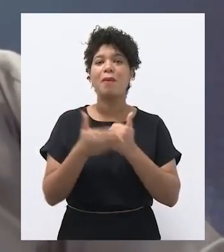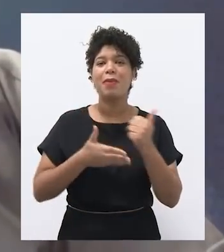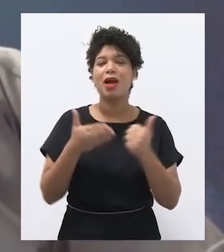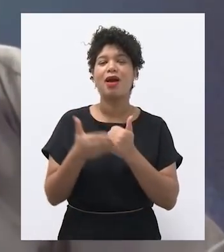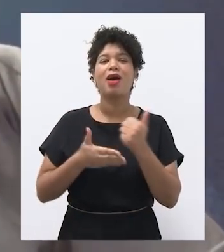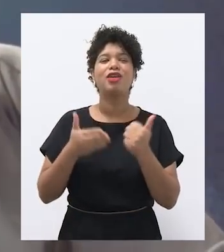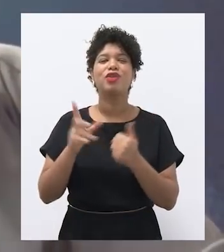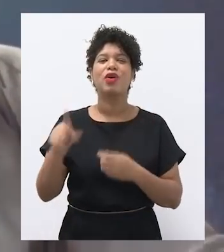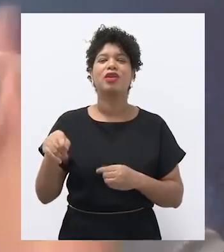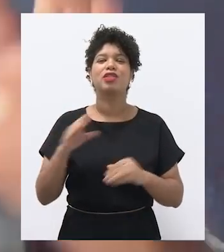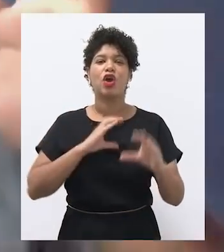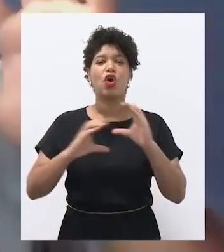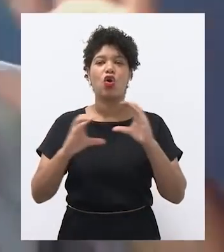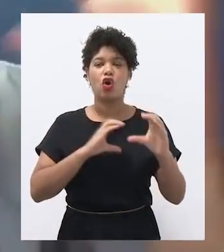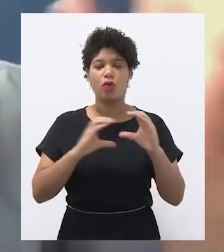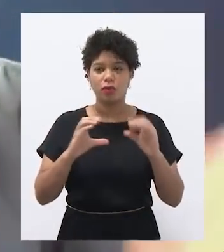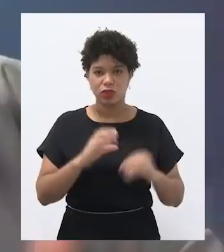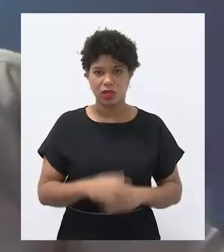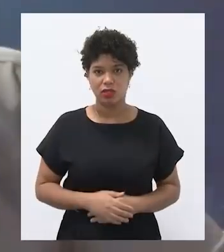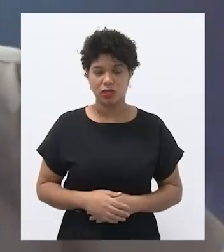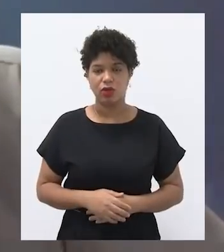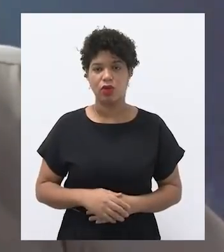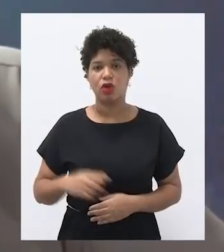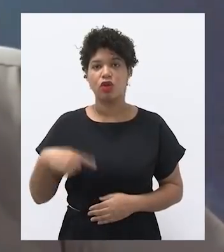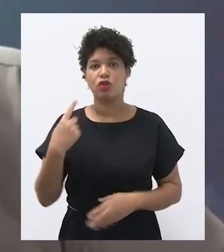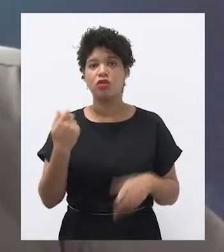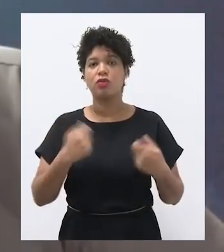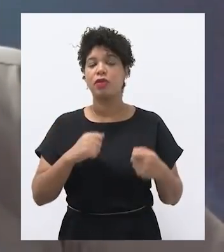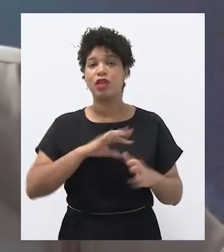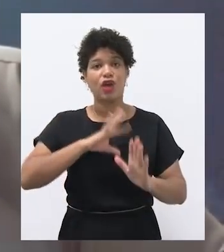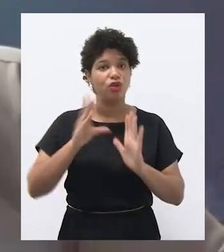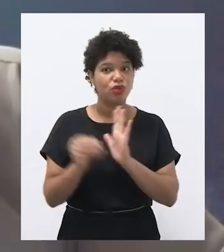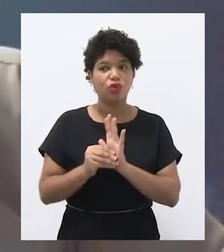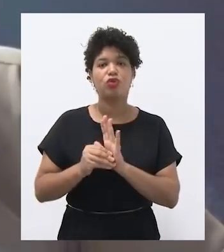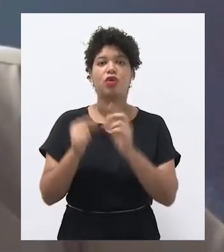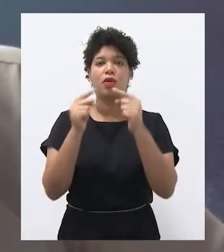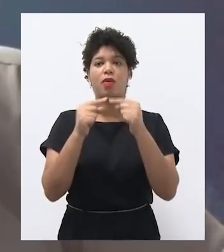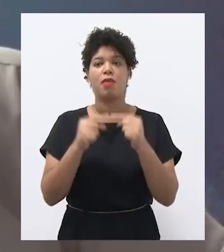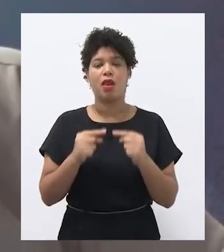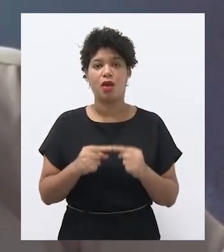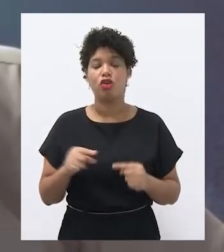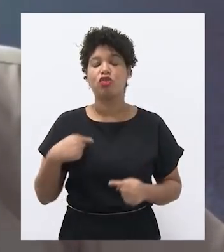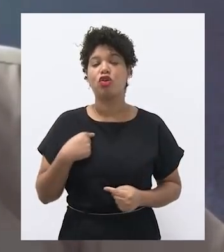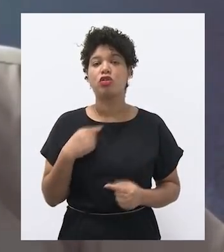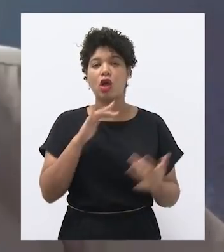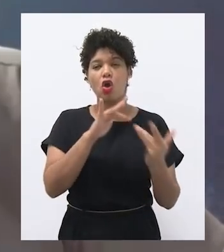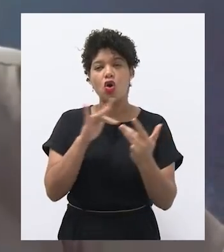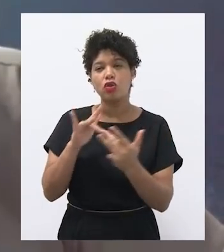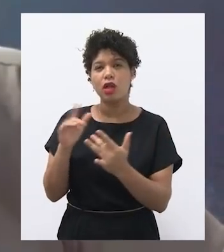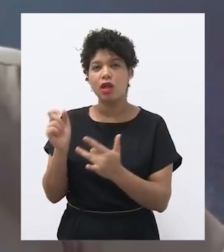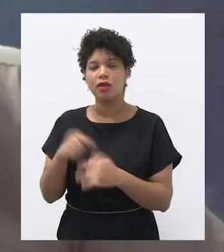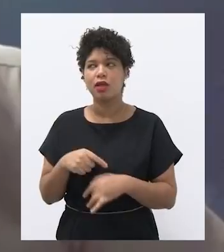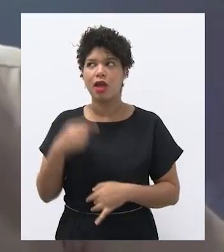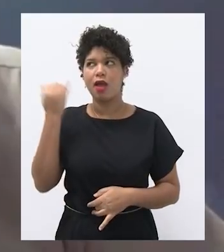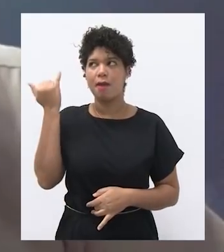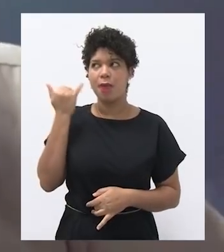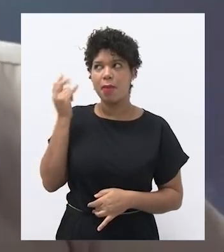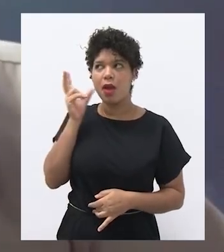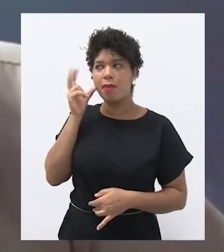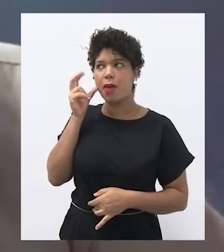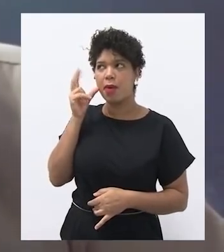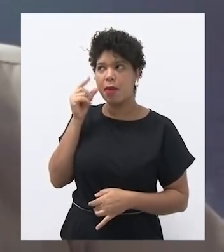comunicação, ela exige de nós todos os nossos sentidos. A gente se comunica com o cheiro, a gente se comunica com o ouvido, a gente se